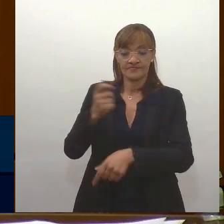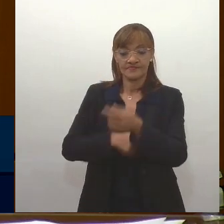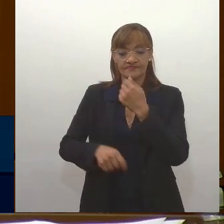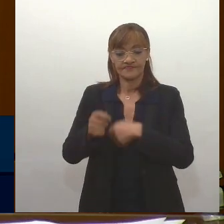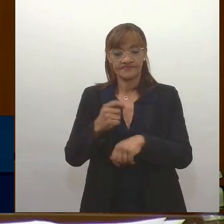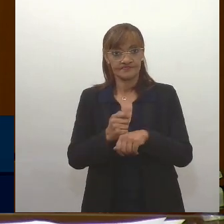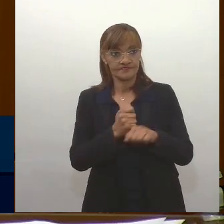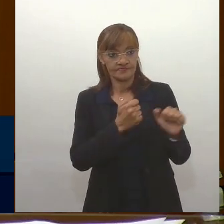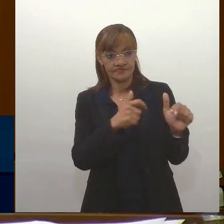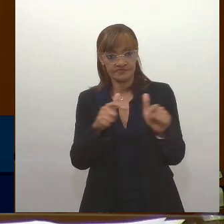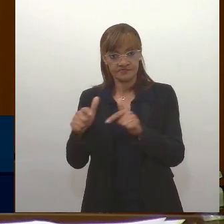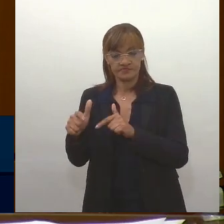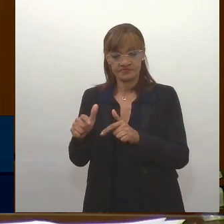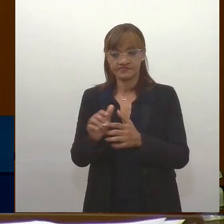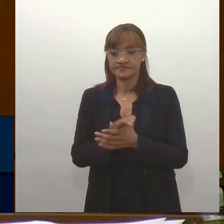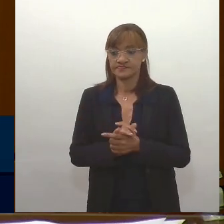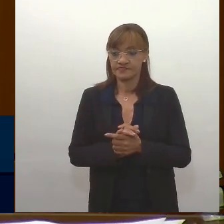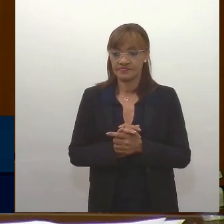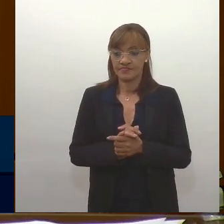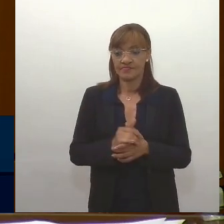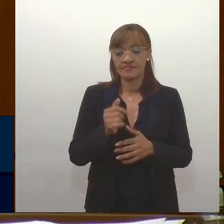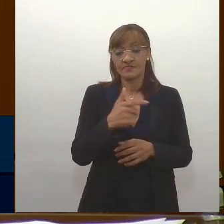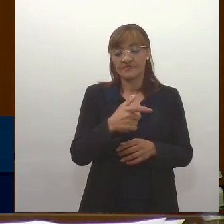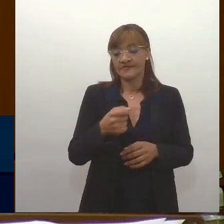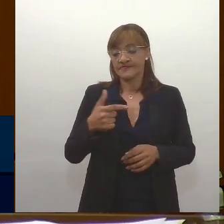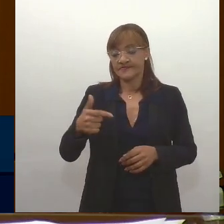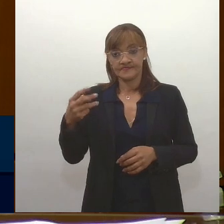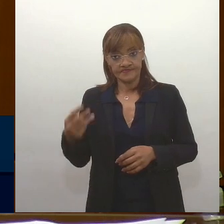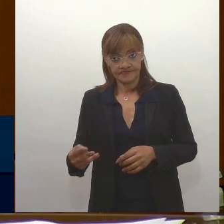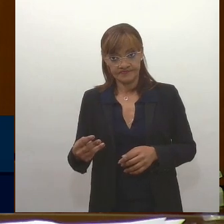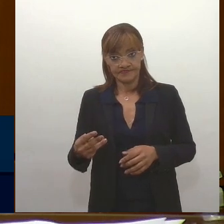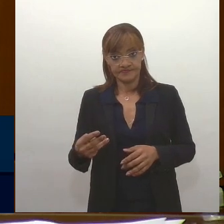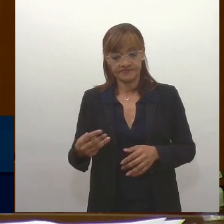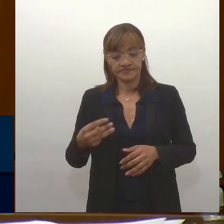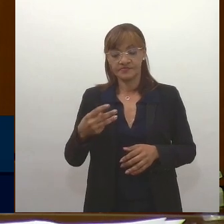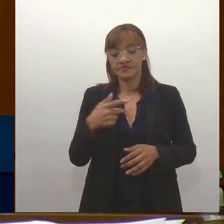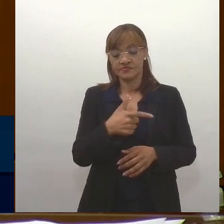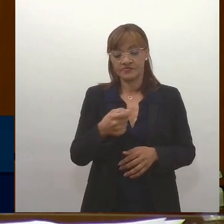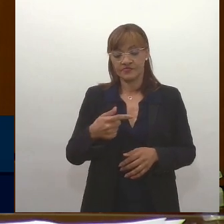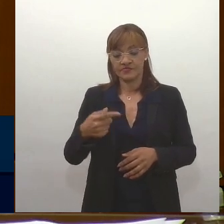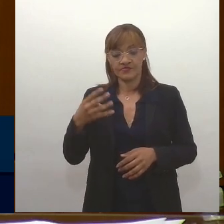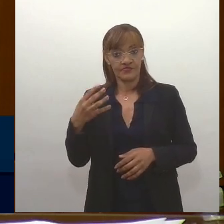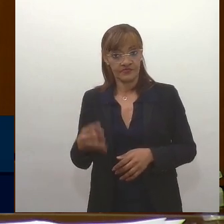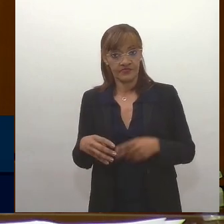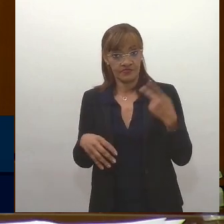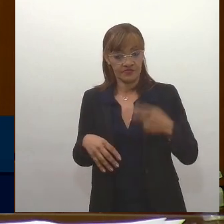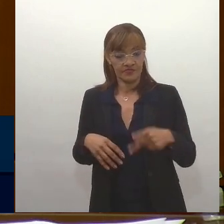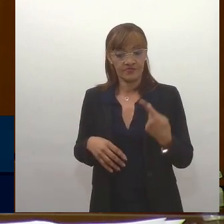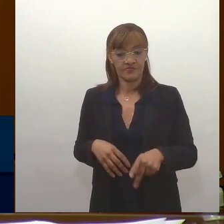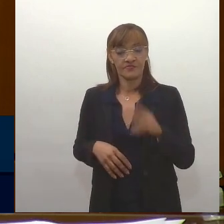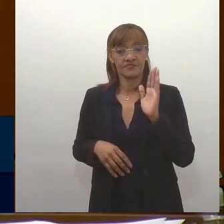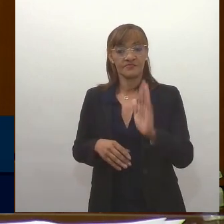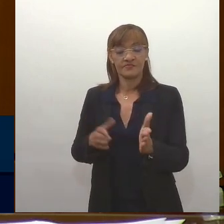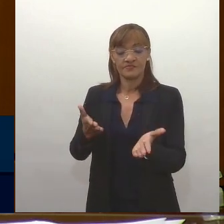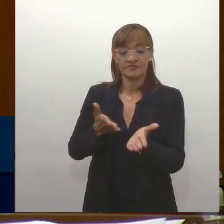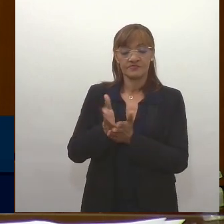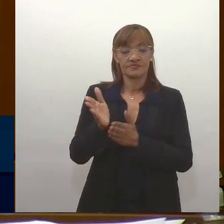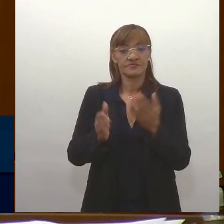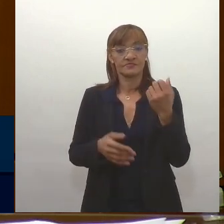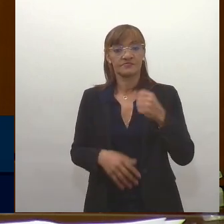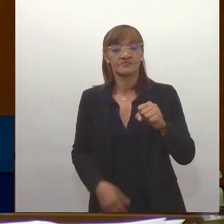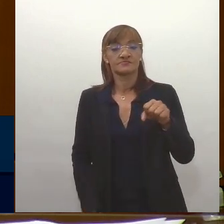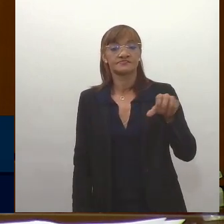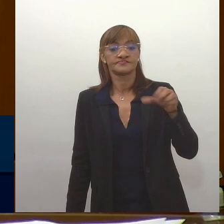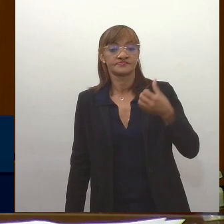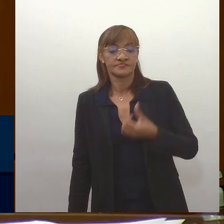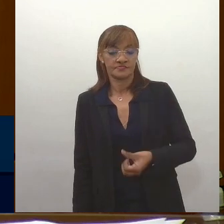somente em 2023 e 2024 esses incentivos foram aprovados para 86 empresas se instalarem